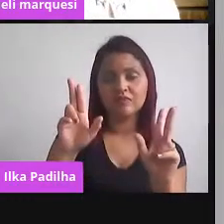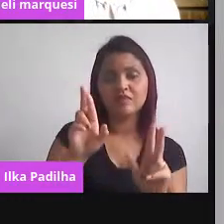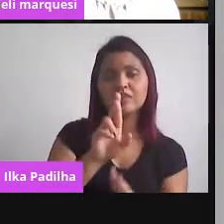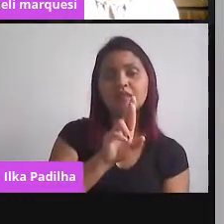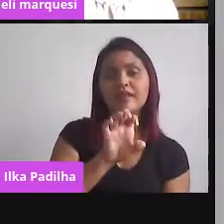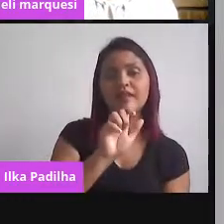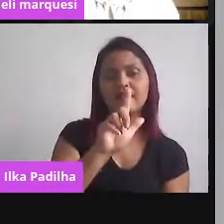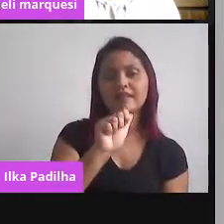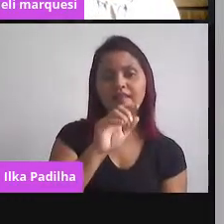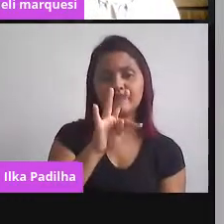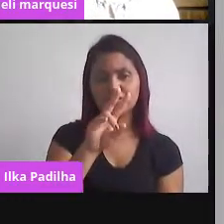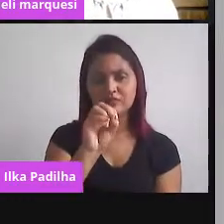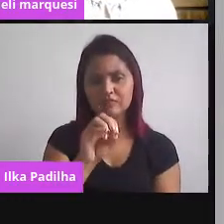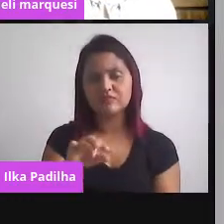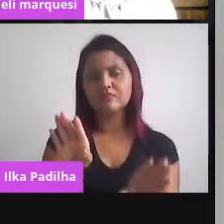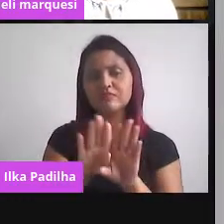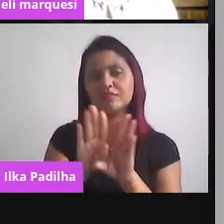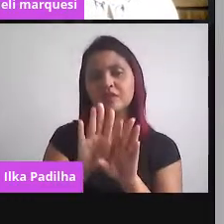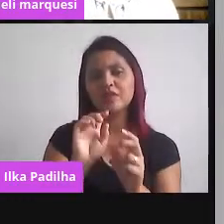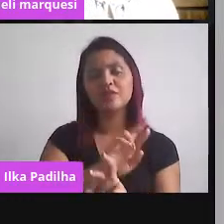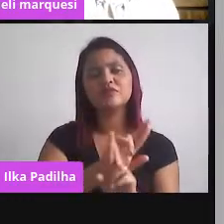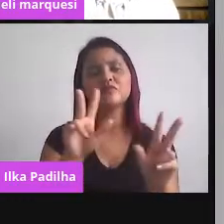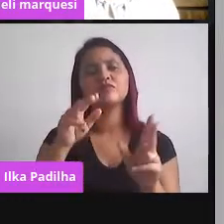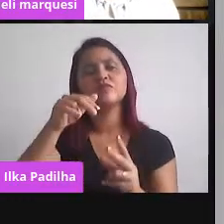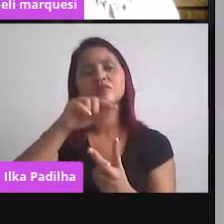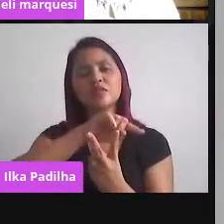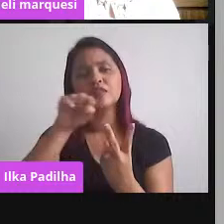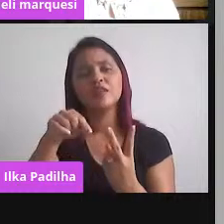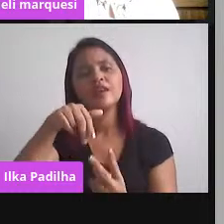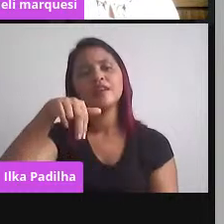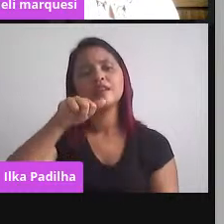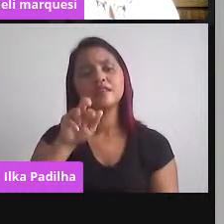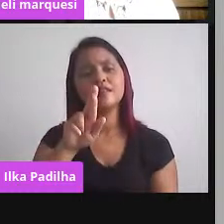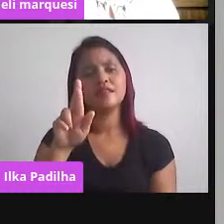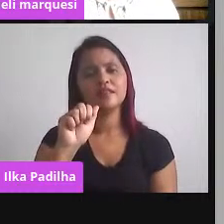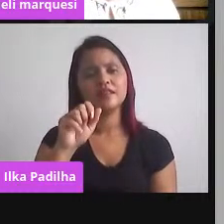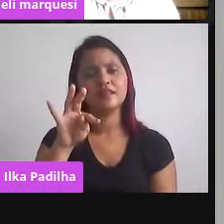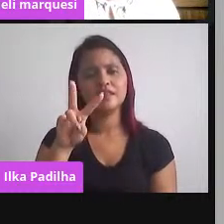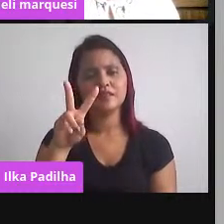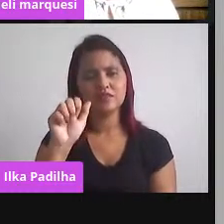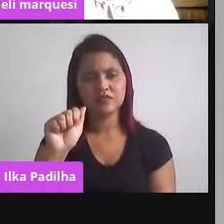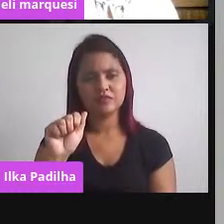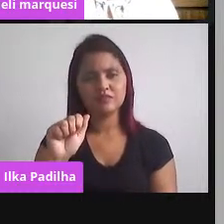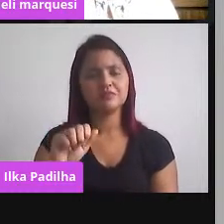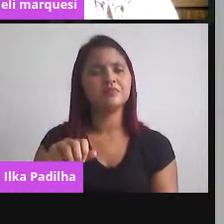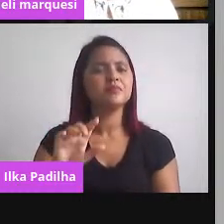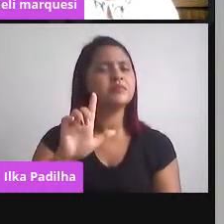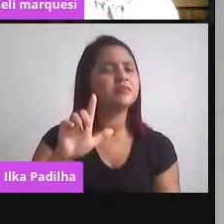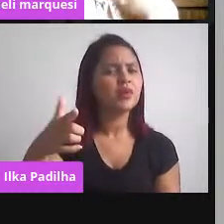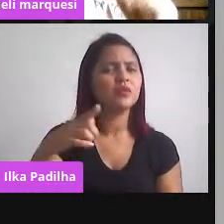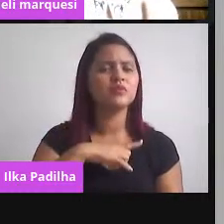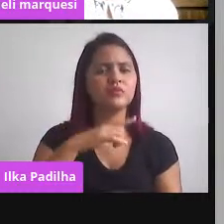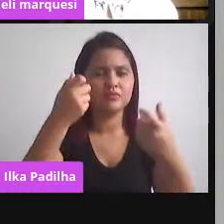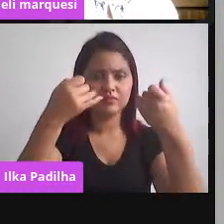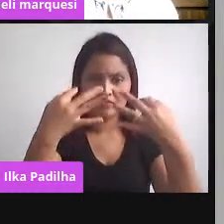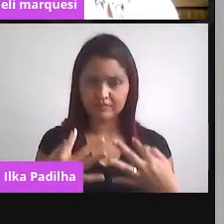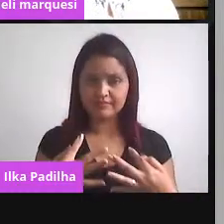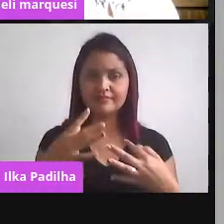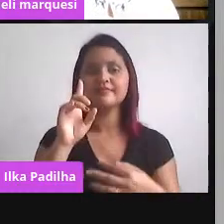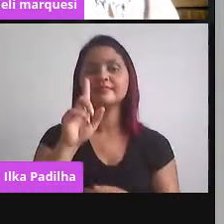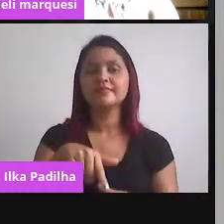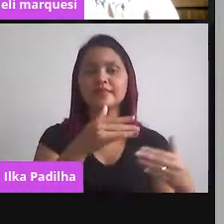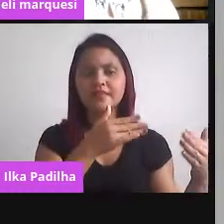narrativa, né? Depois, as explicativas, que eu acho que são sequências muito importantes hoje para as